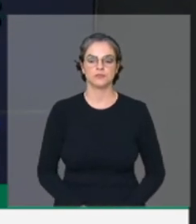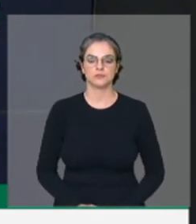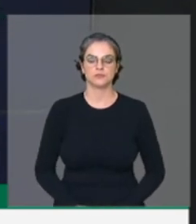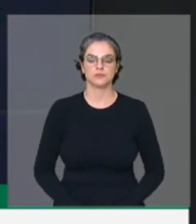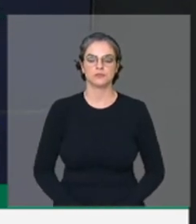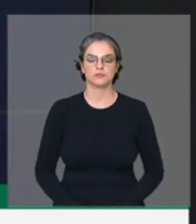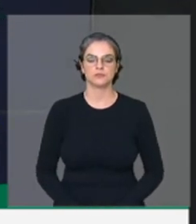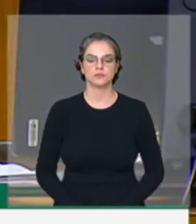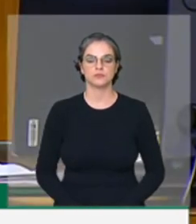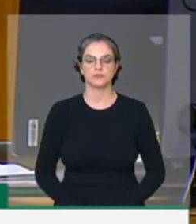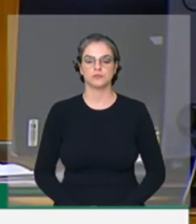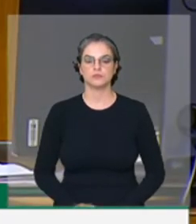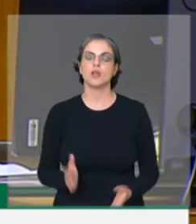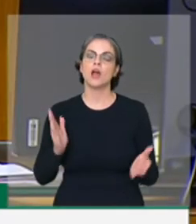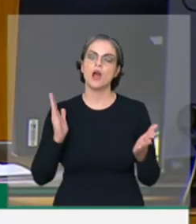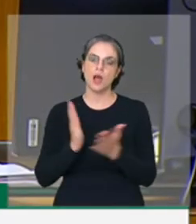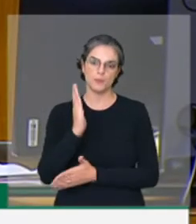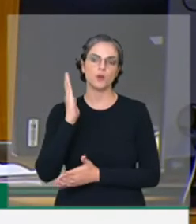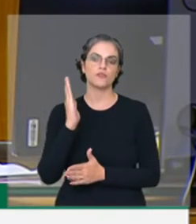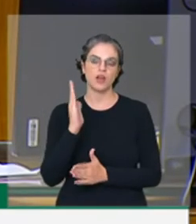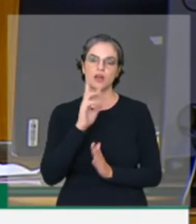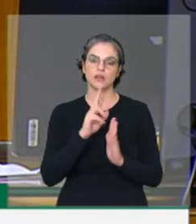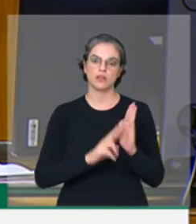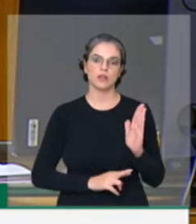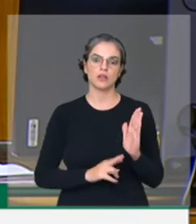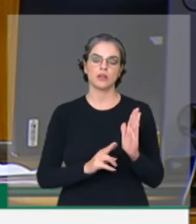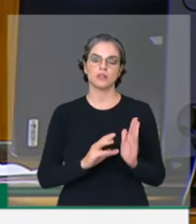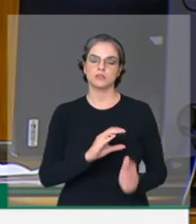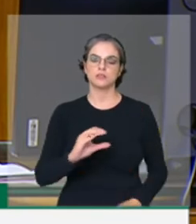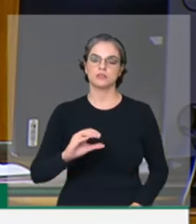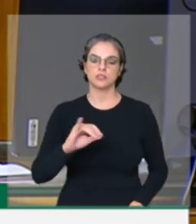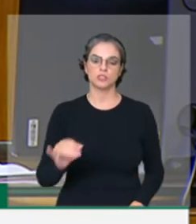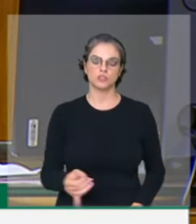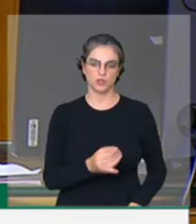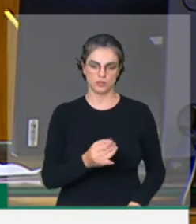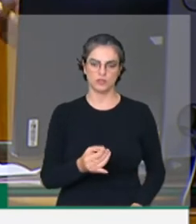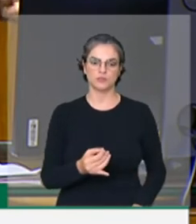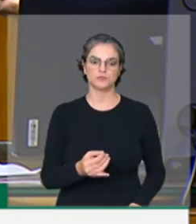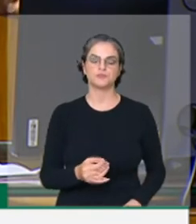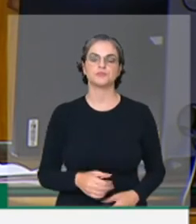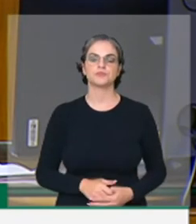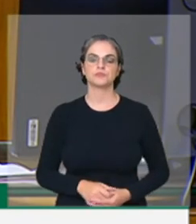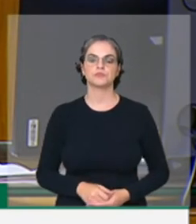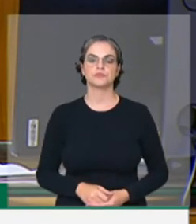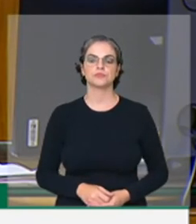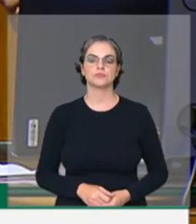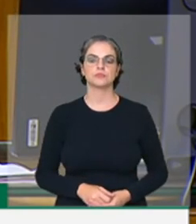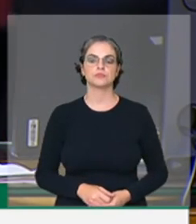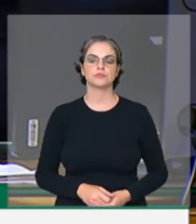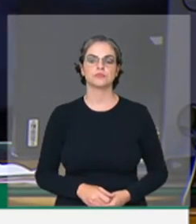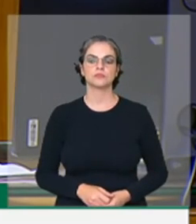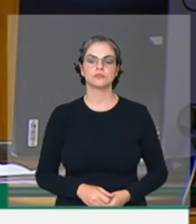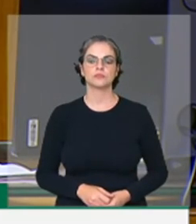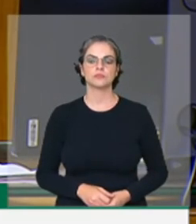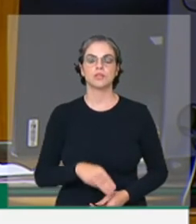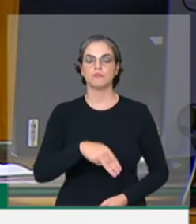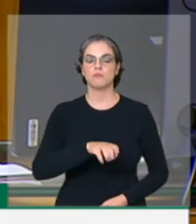Está aprovado o parecer da Comissão de Constituição, Justiça e Cidadania, a comunicação da medida